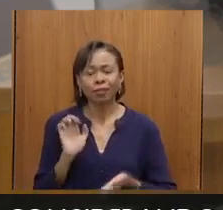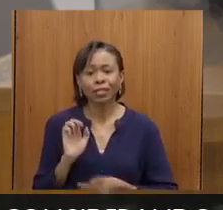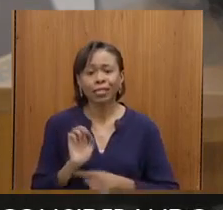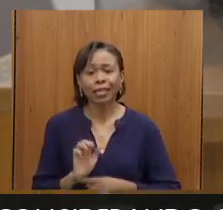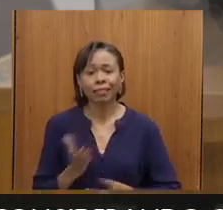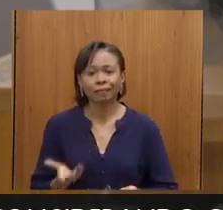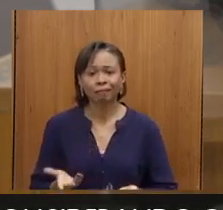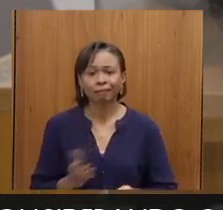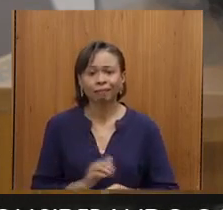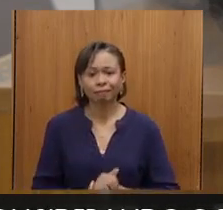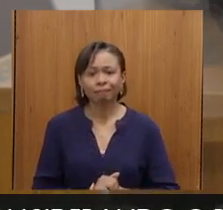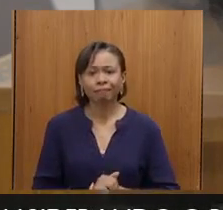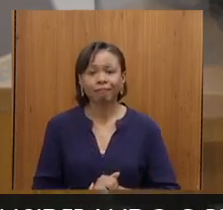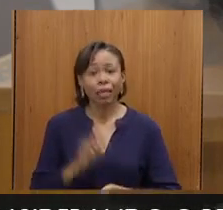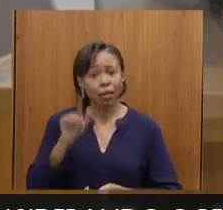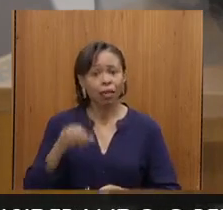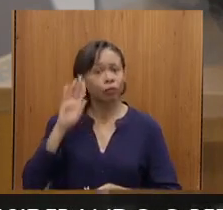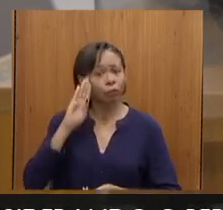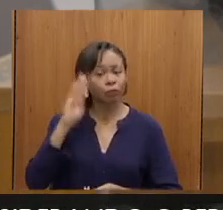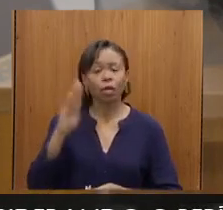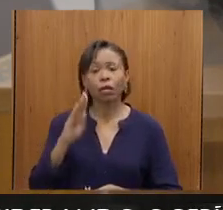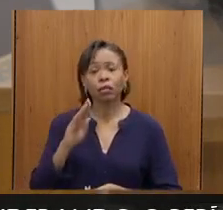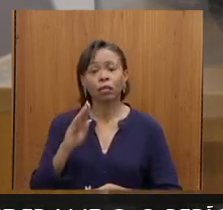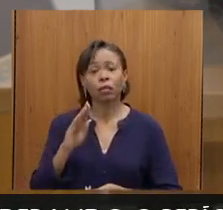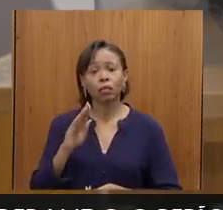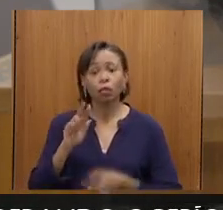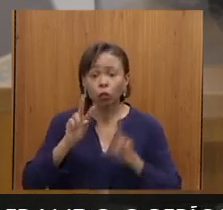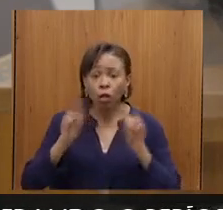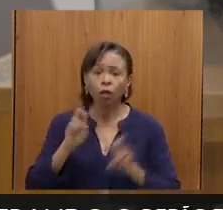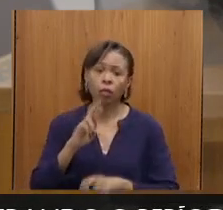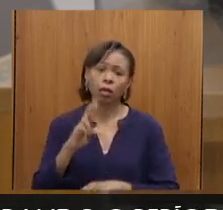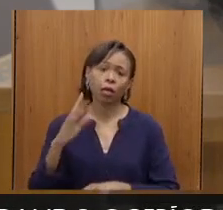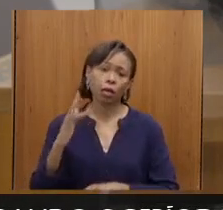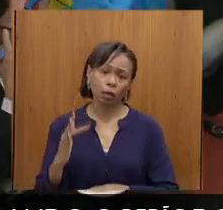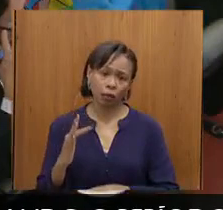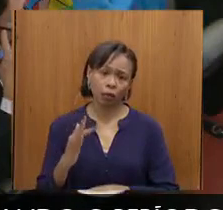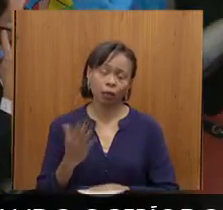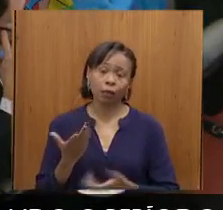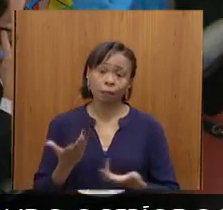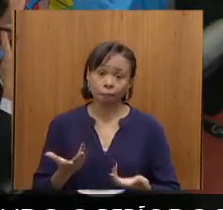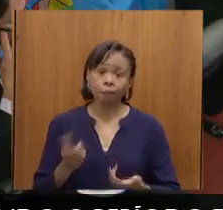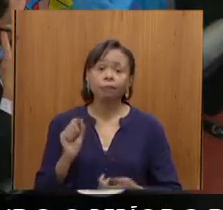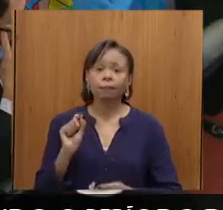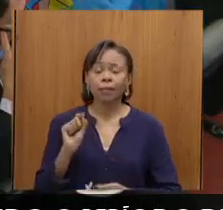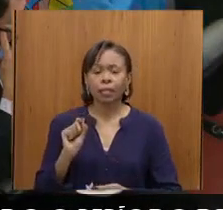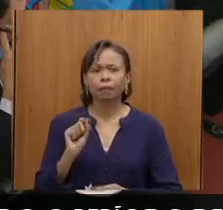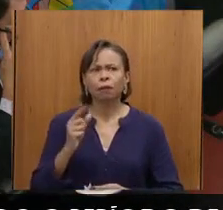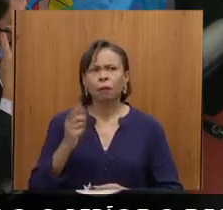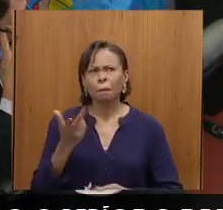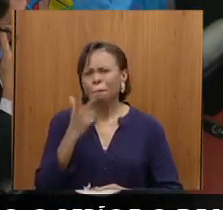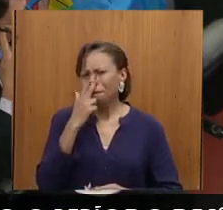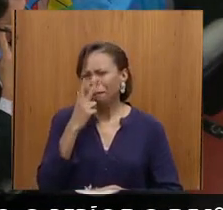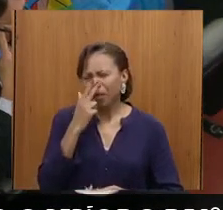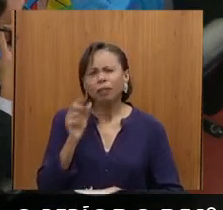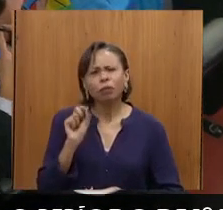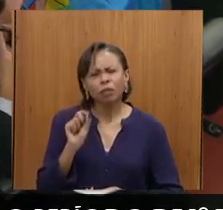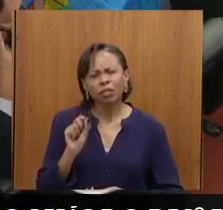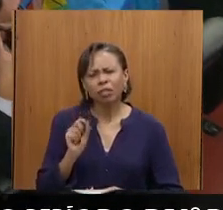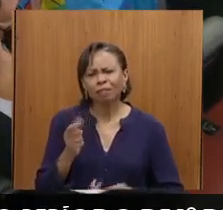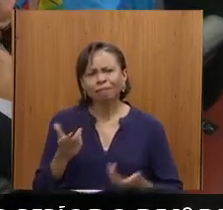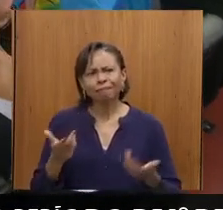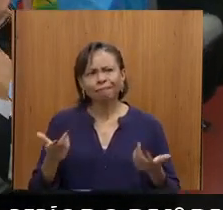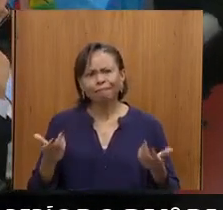Essa que é a tônica de todo o regime de recuperação fiscal, o que nos parece bastante